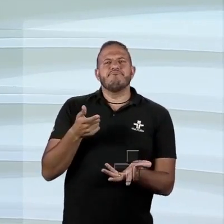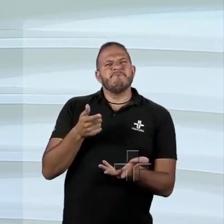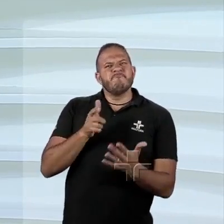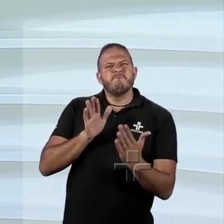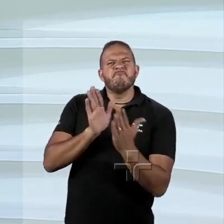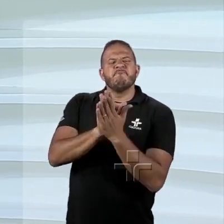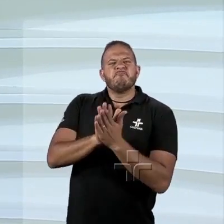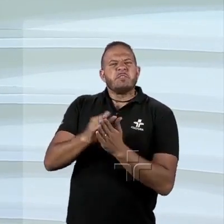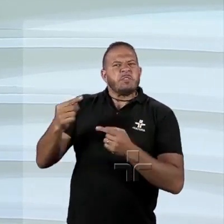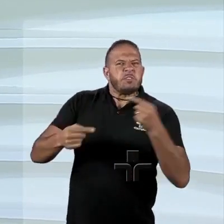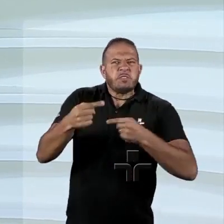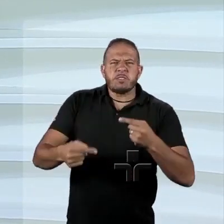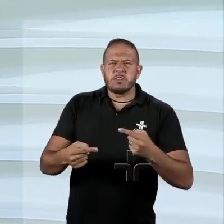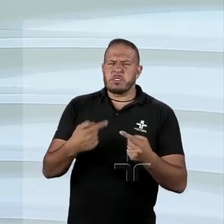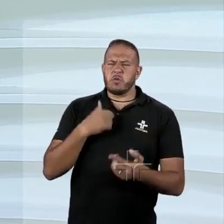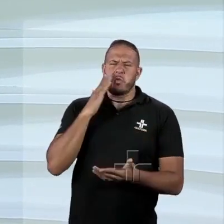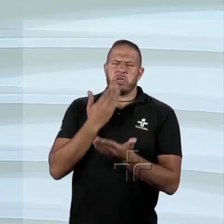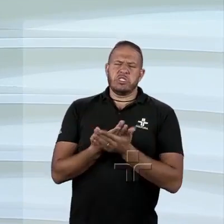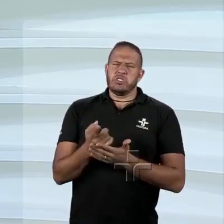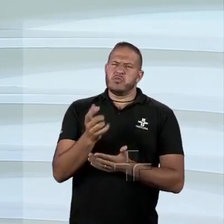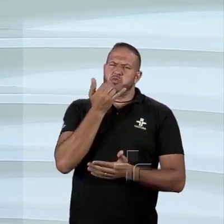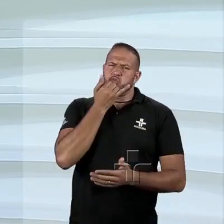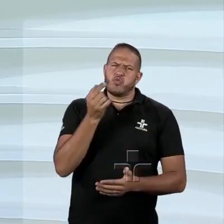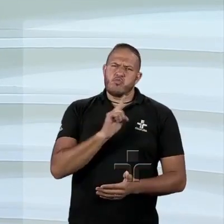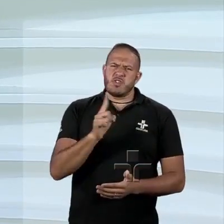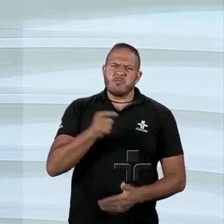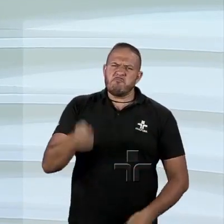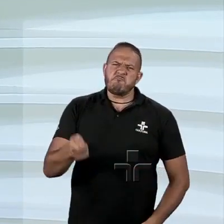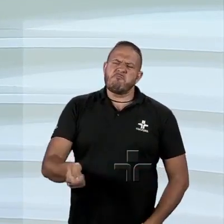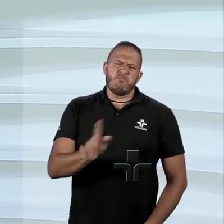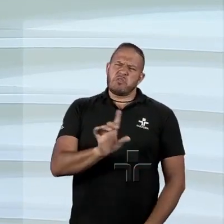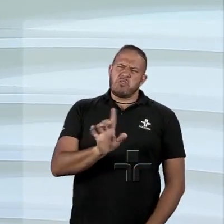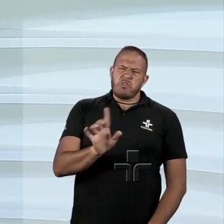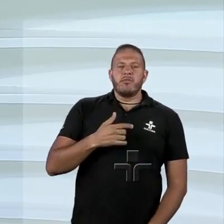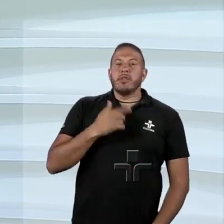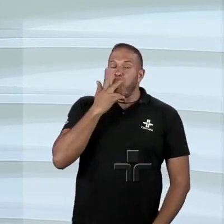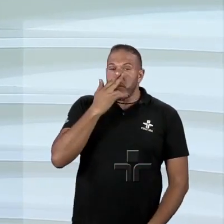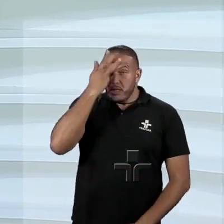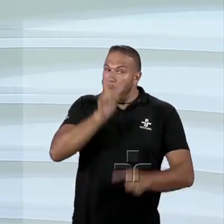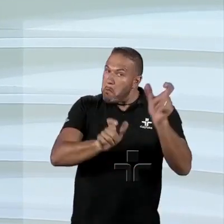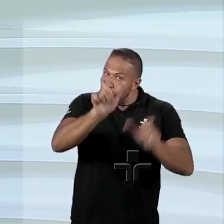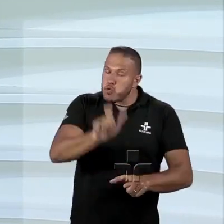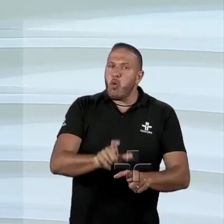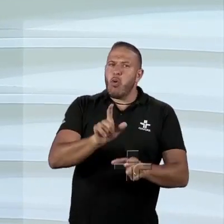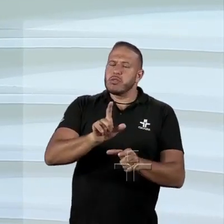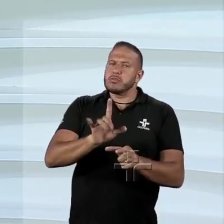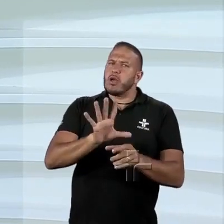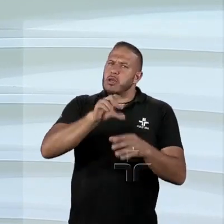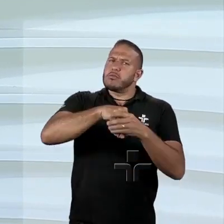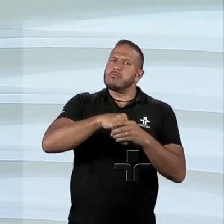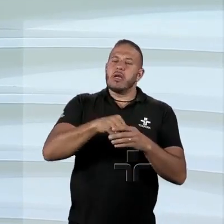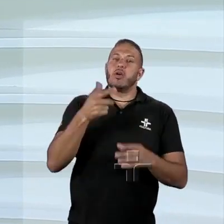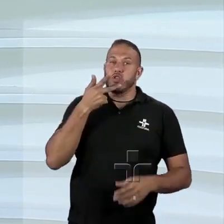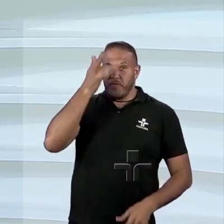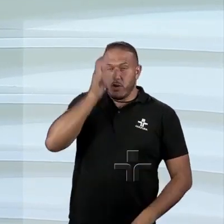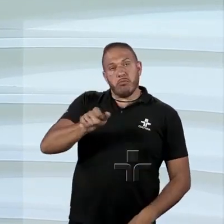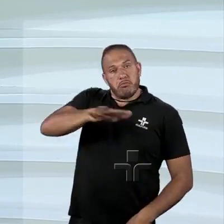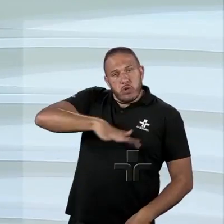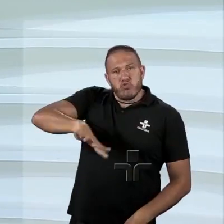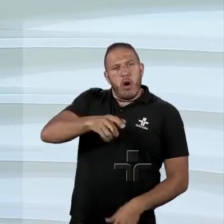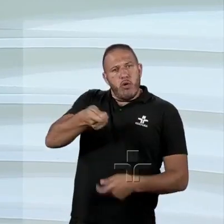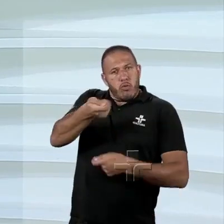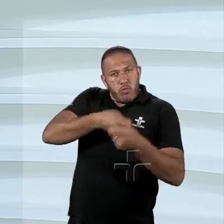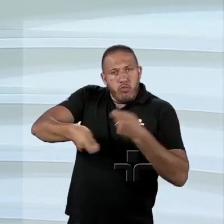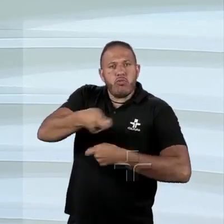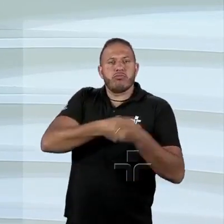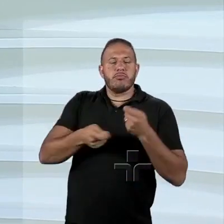o conflito. Não creio nisso, sinceramente. Até pelas pessoas que têm agregado valor, eu me refiro aqui à parte econômica